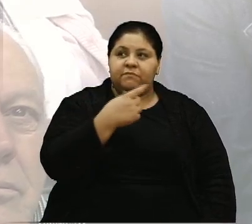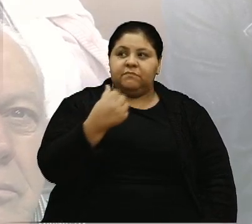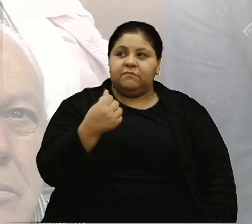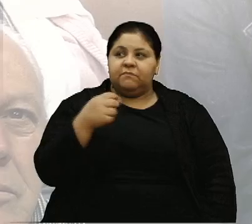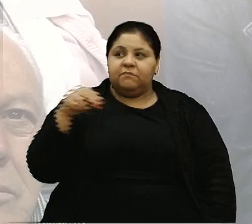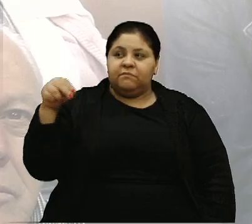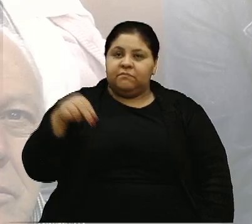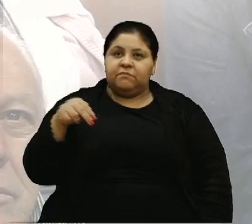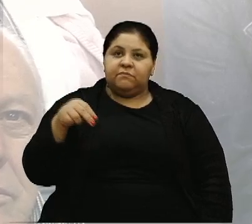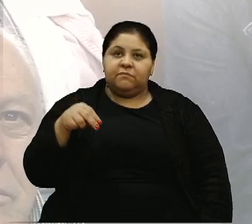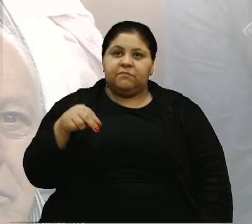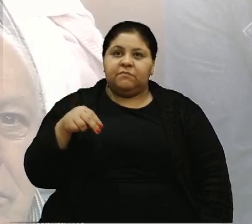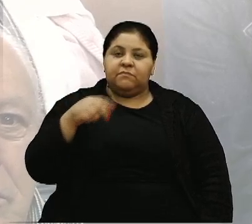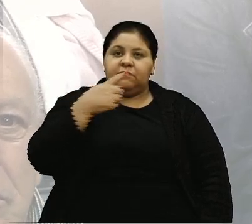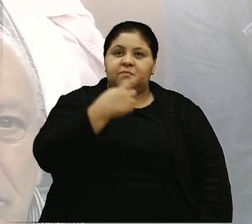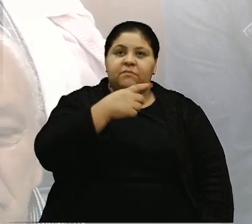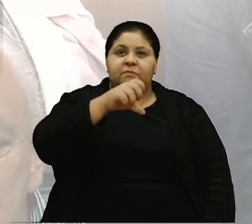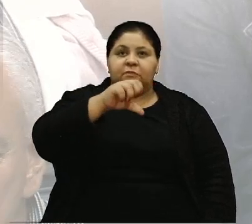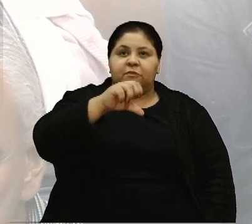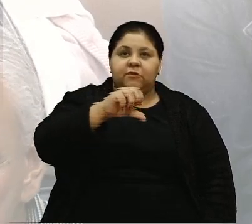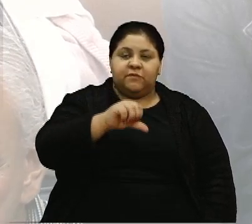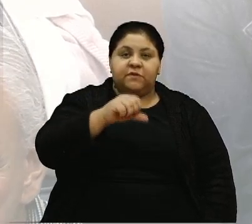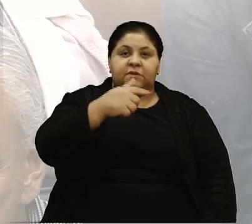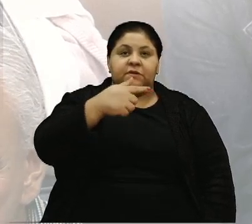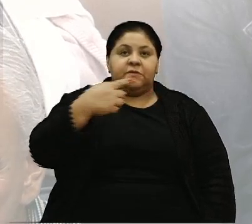novembro do ano de 1974,